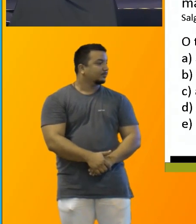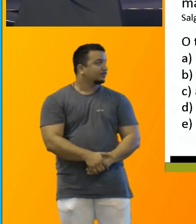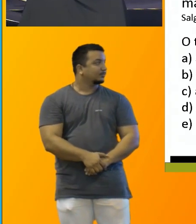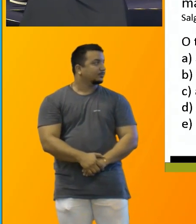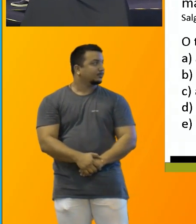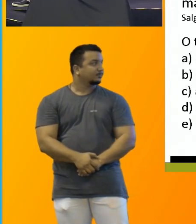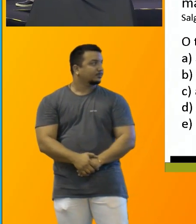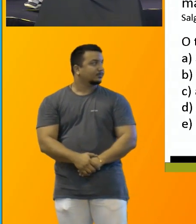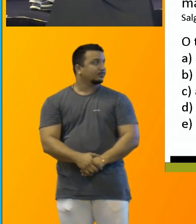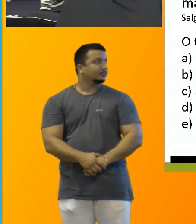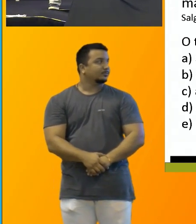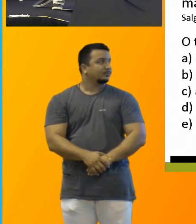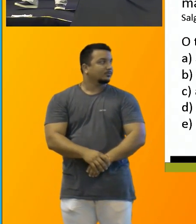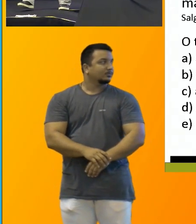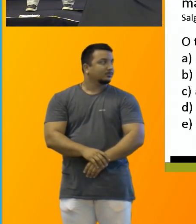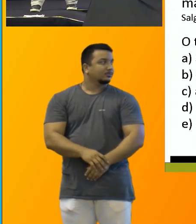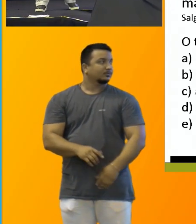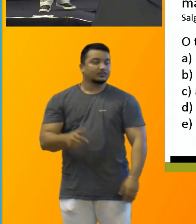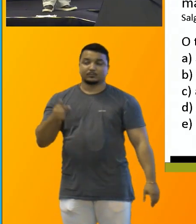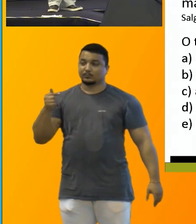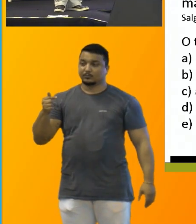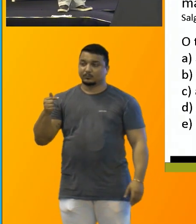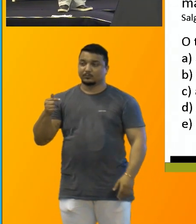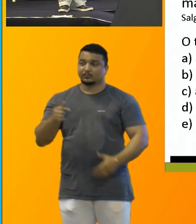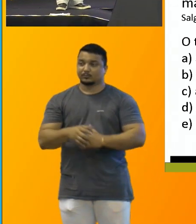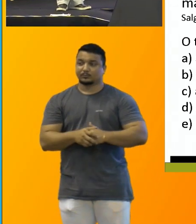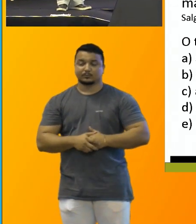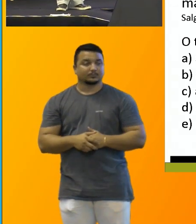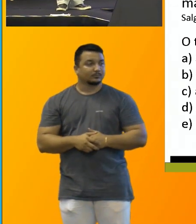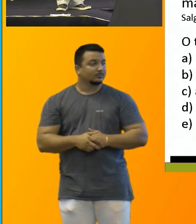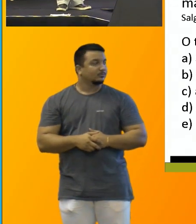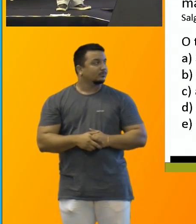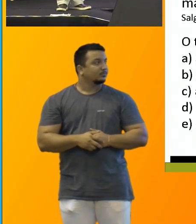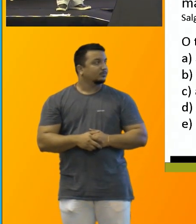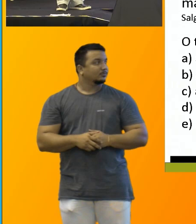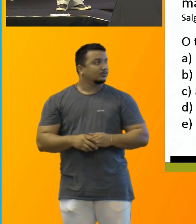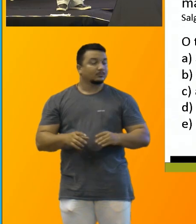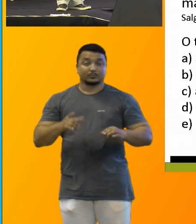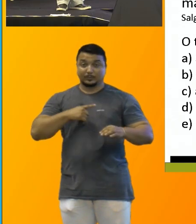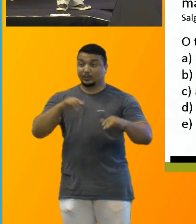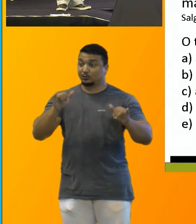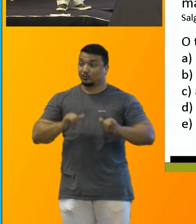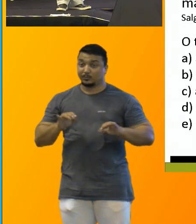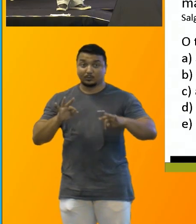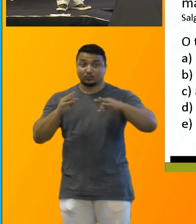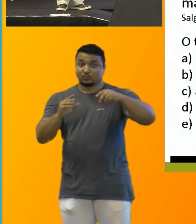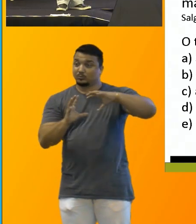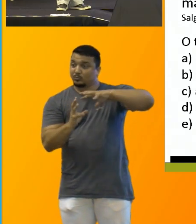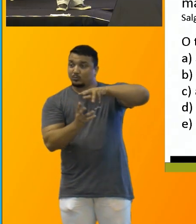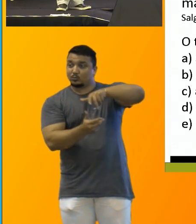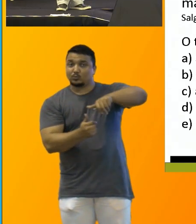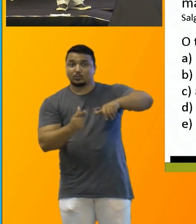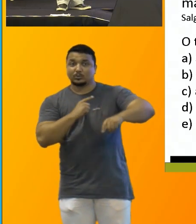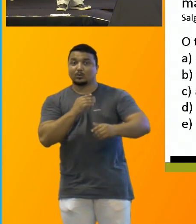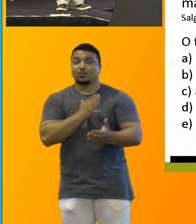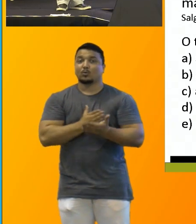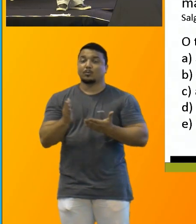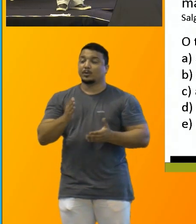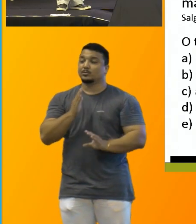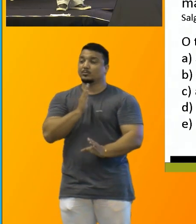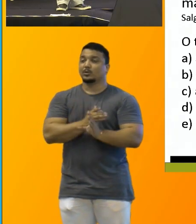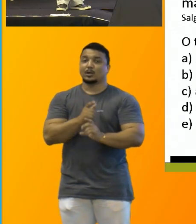Meu Deus. A questão de número 7 diz o seguinte: todos os sofrimentos do mundo moderno se originam de um